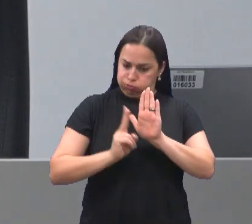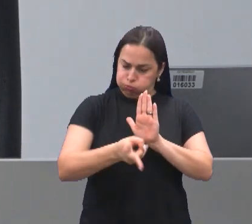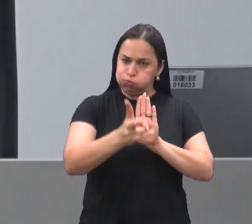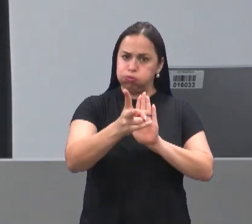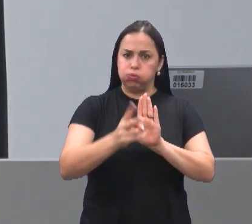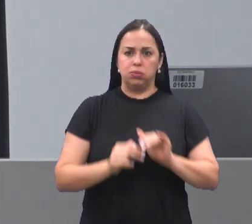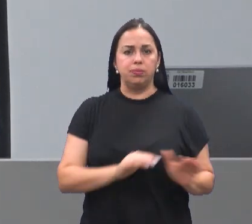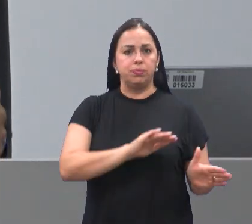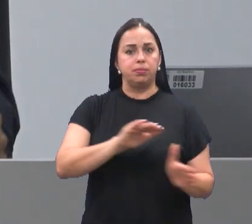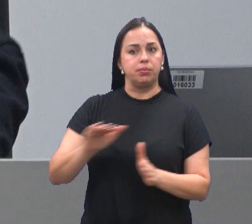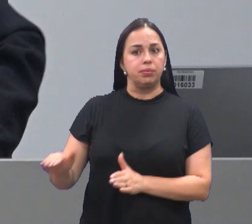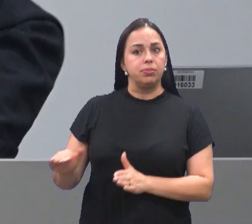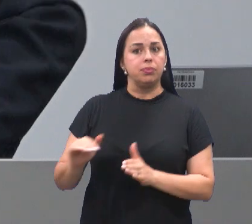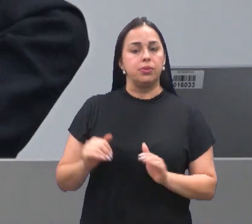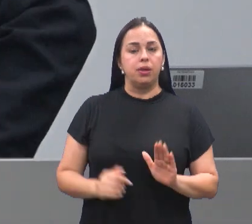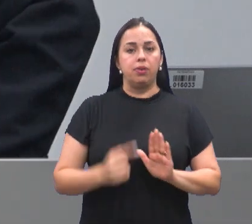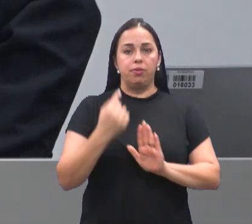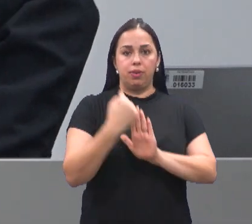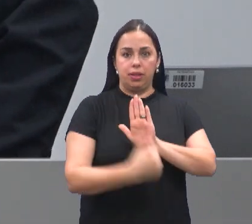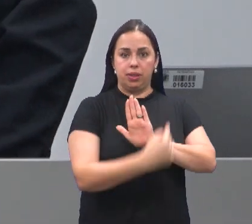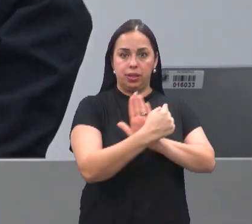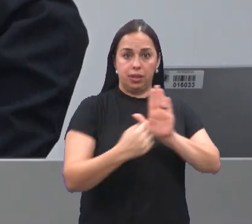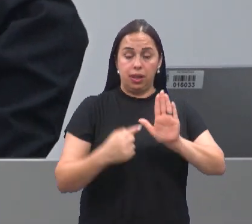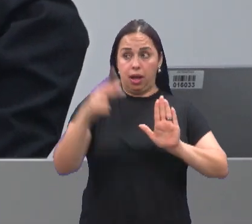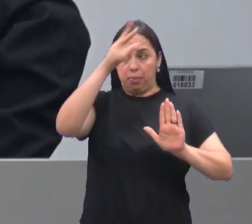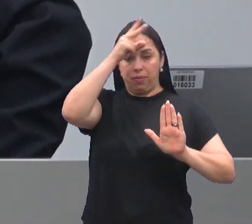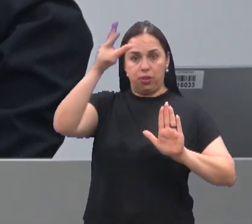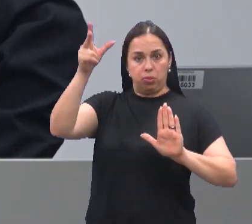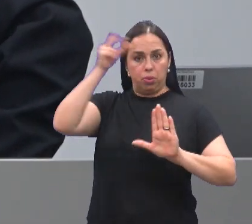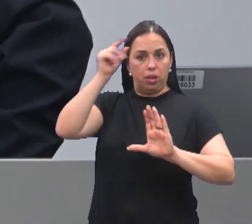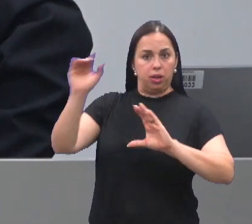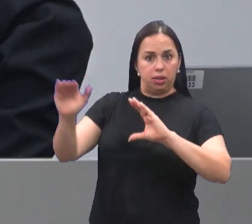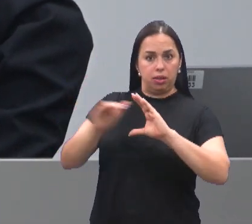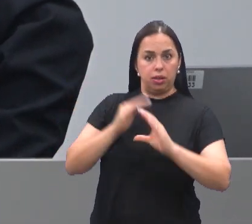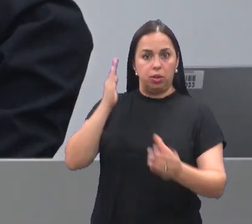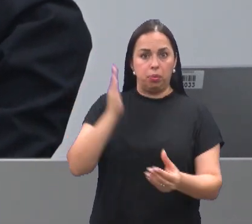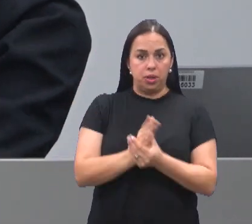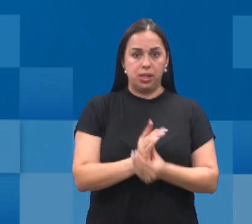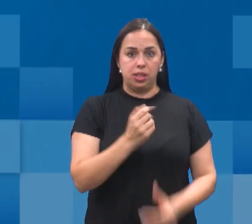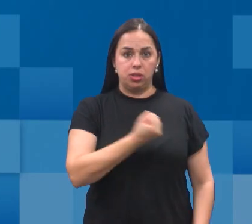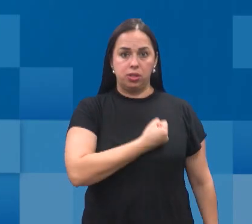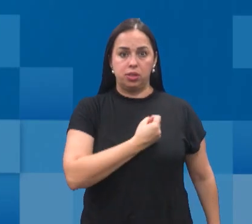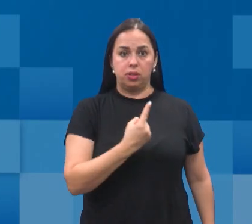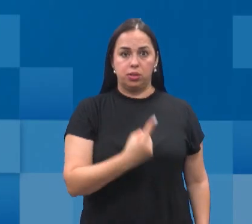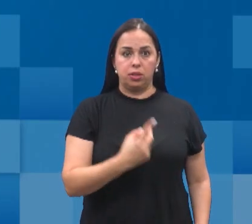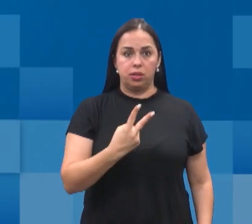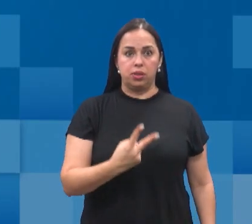Em discussão, veto total oposto pelo Poder Executivo ao processo de número